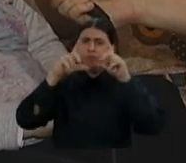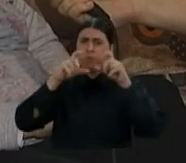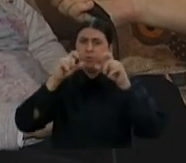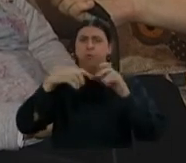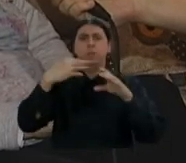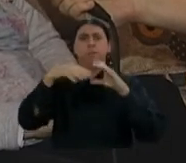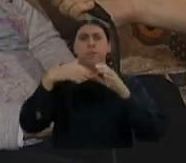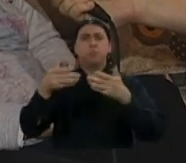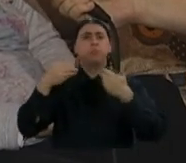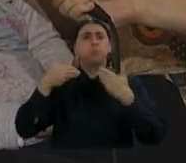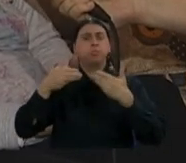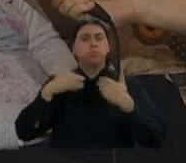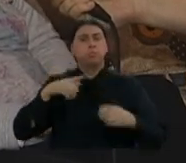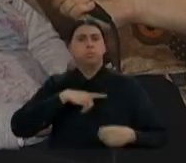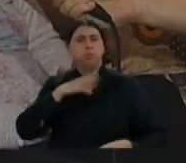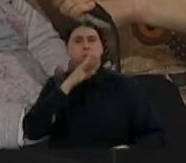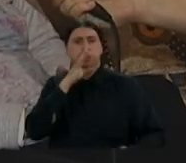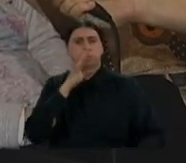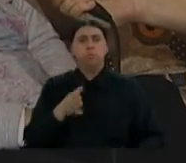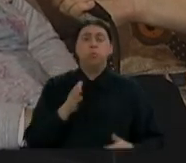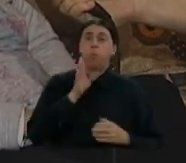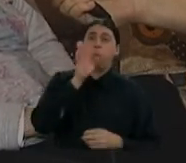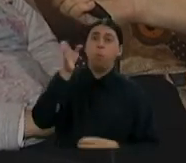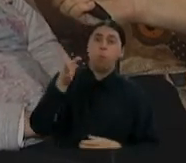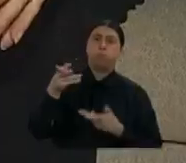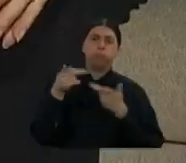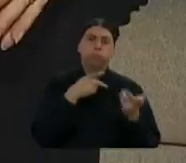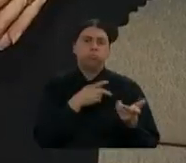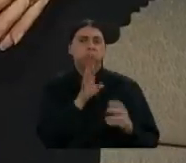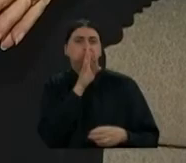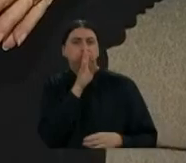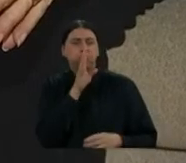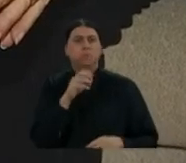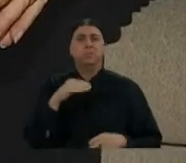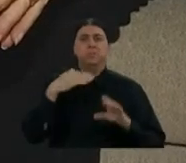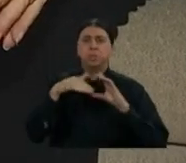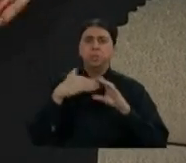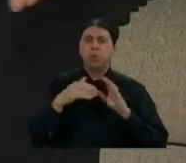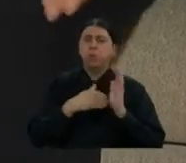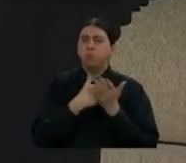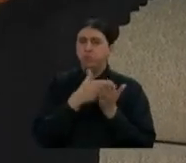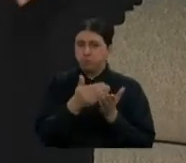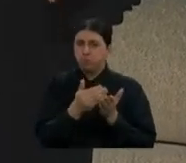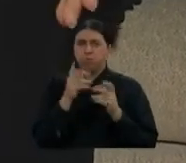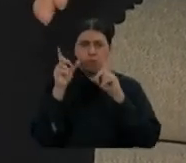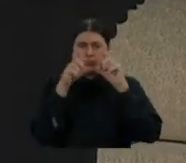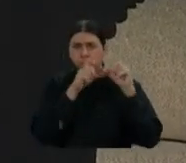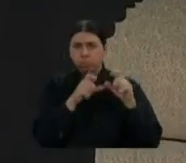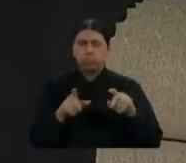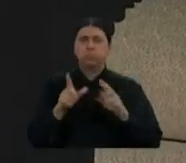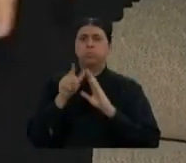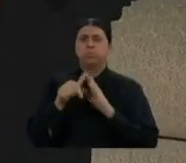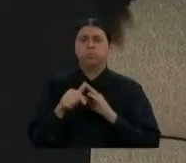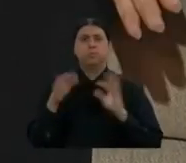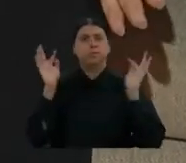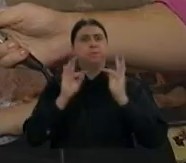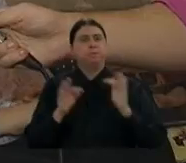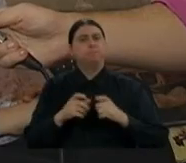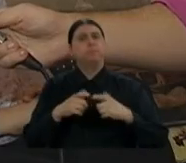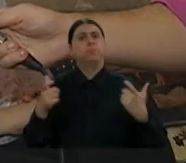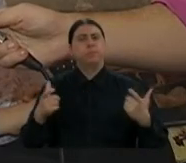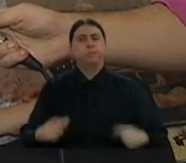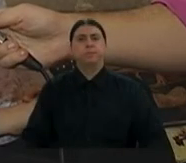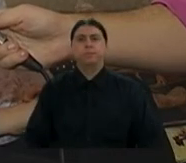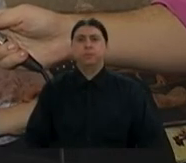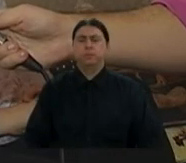mail conhecemos por e mail inicialmente nós ficamos felizes a